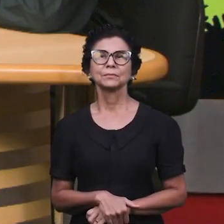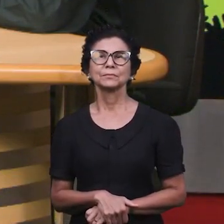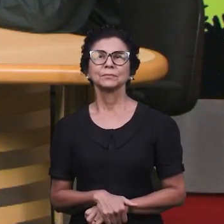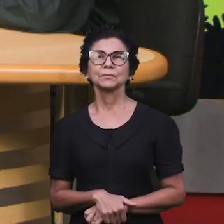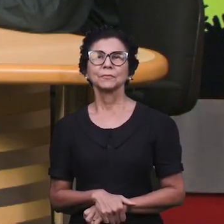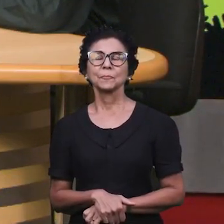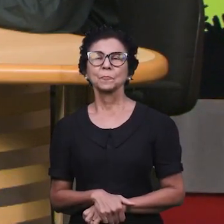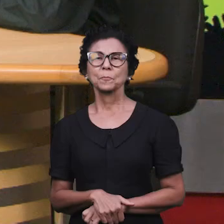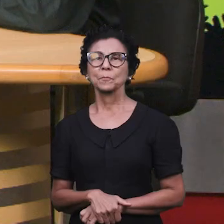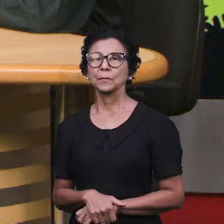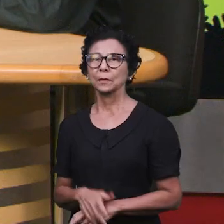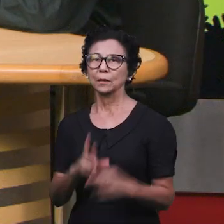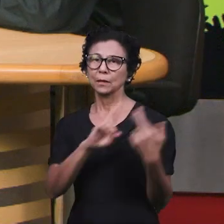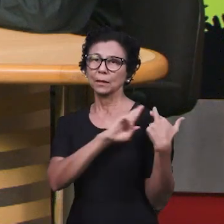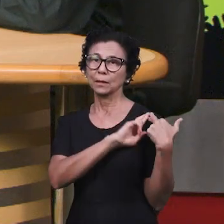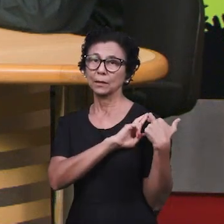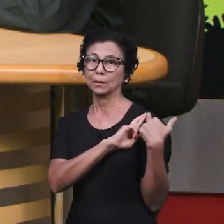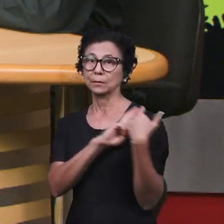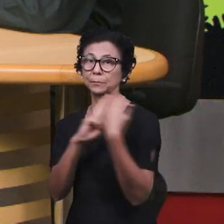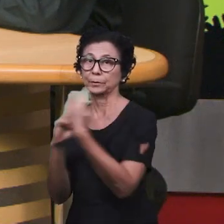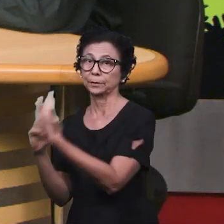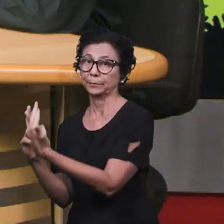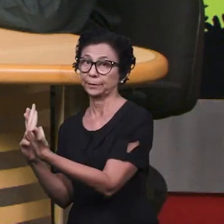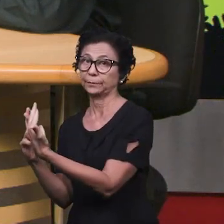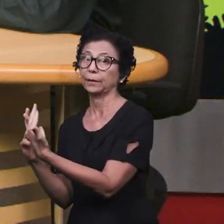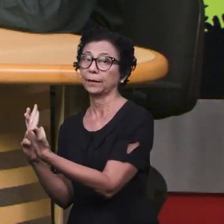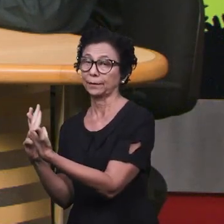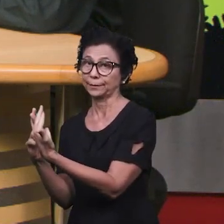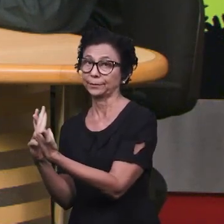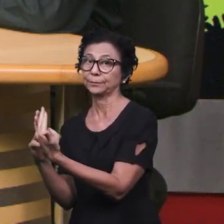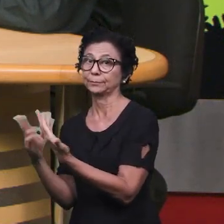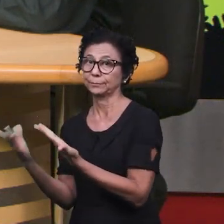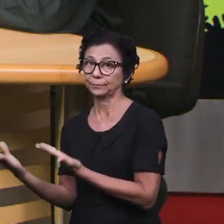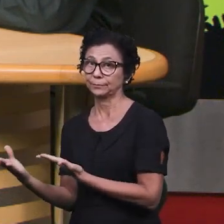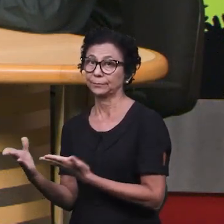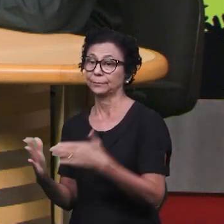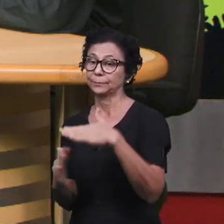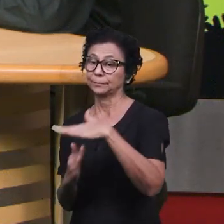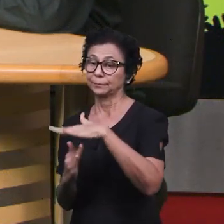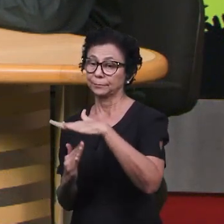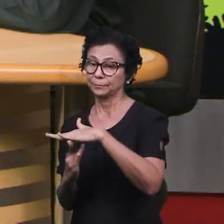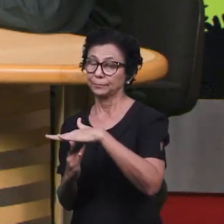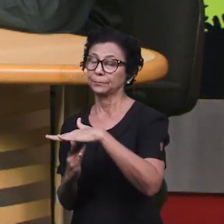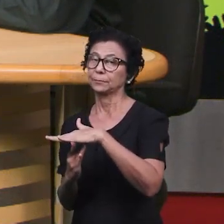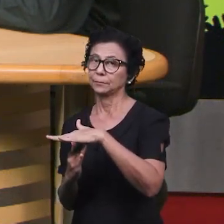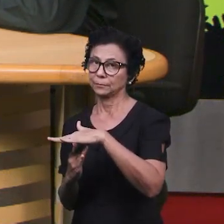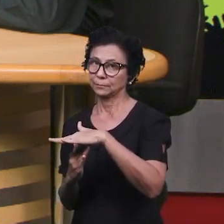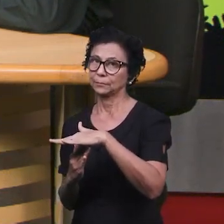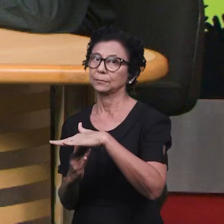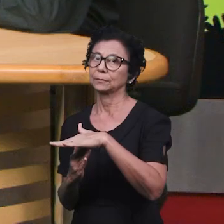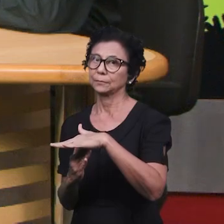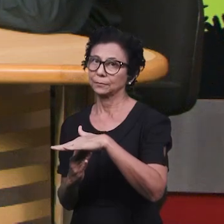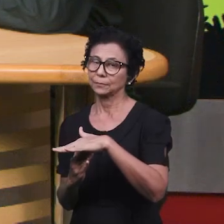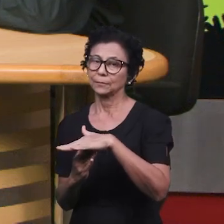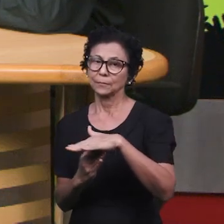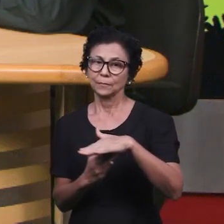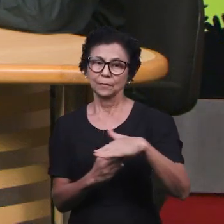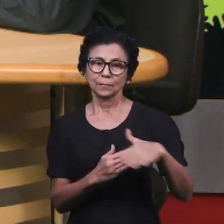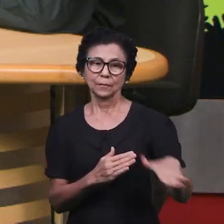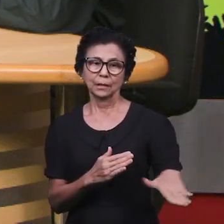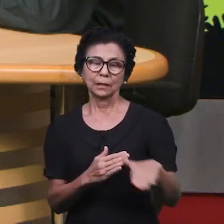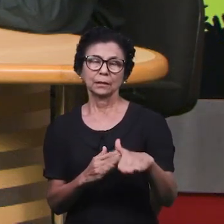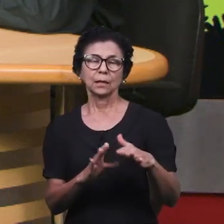E a responsabilidade dos pais também ter tempo de colocar limites. Porque a criança